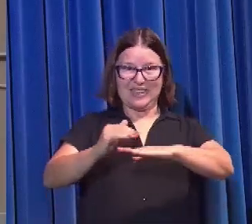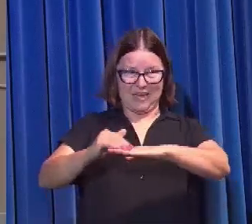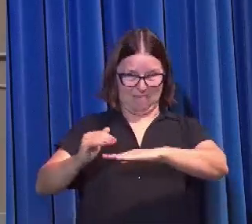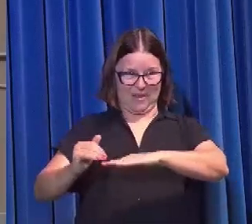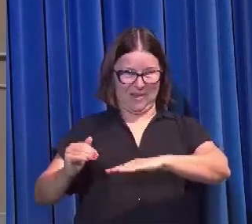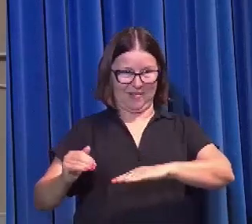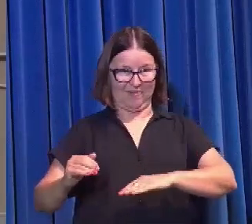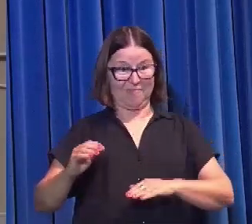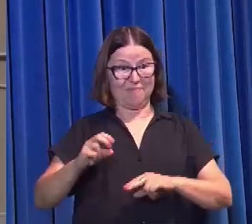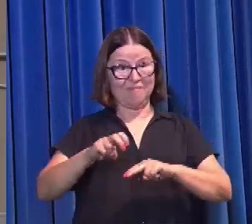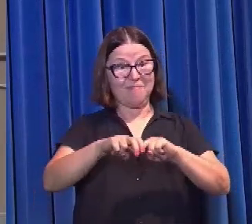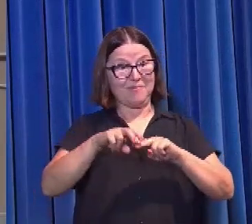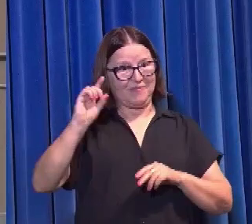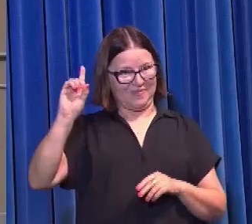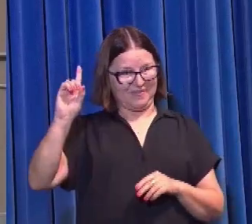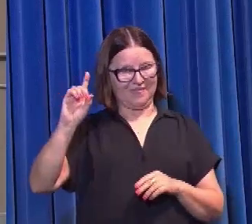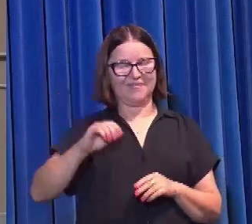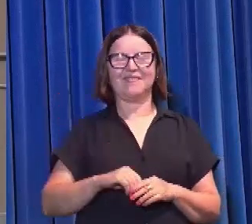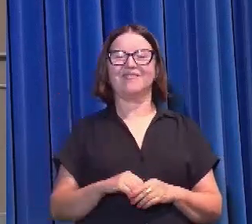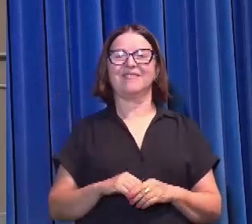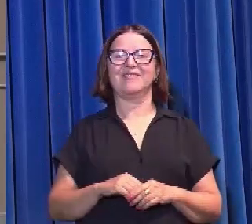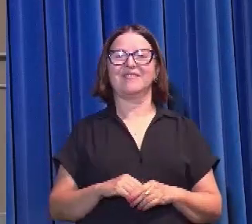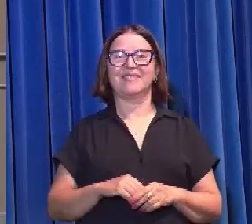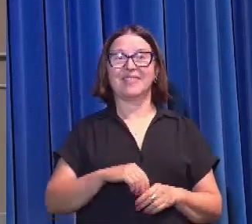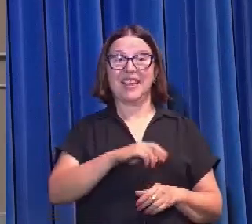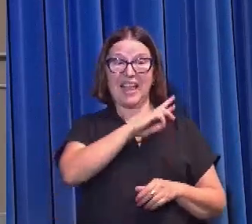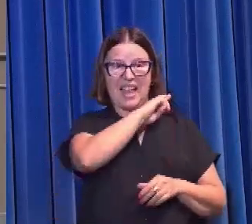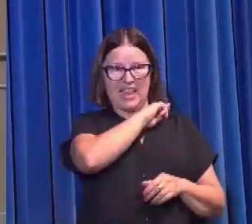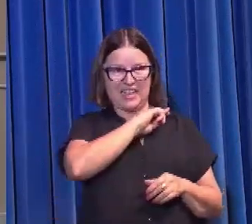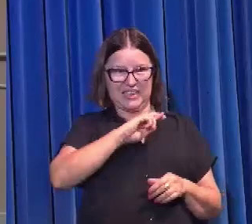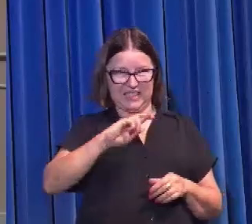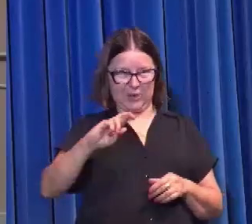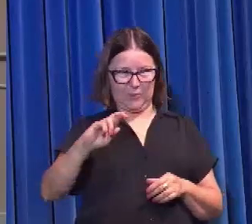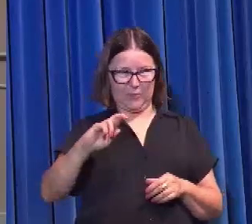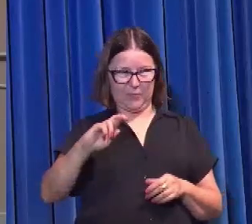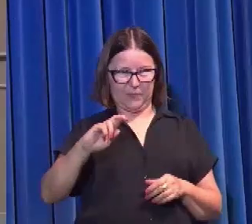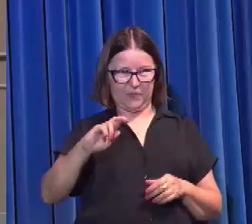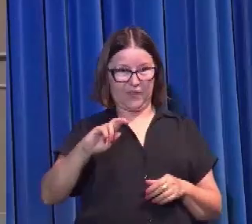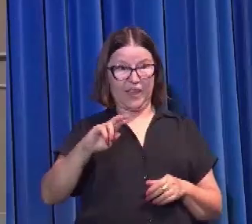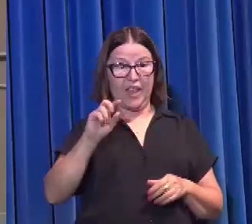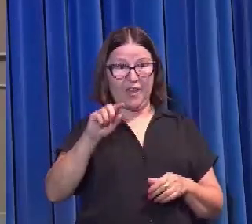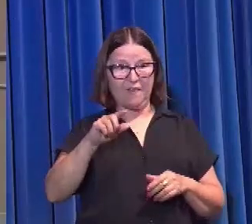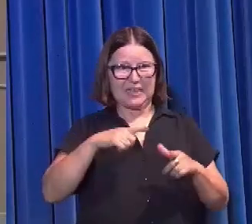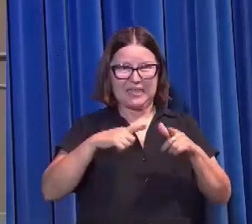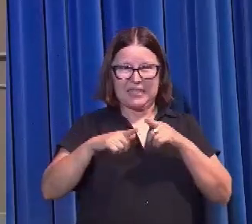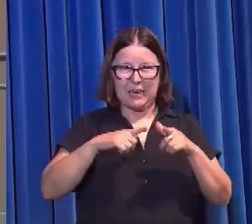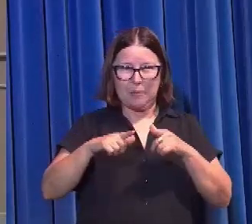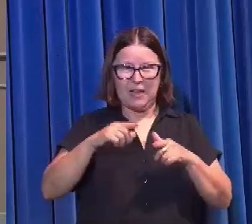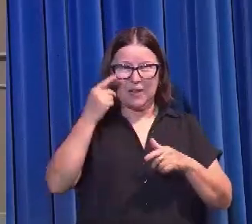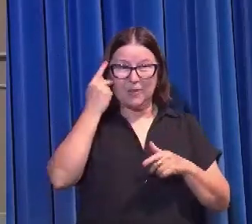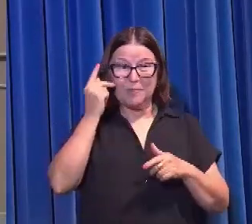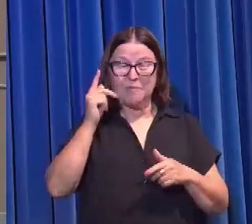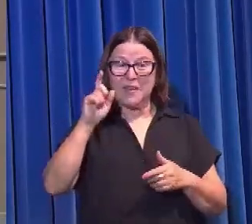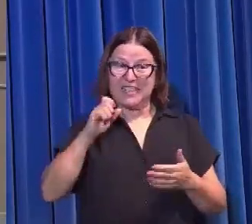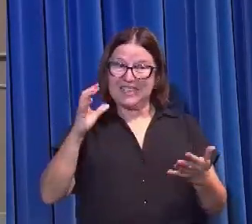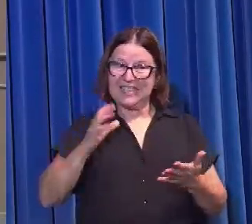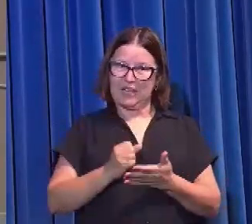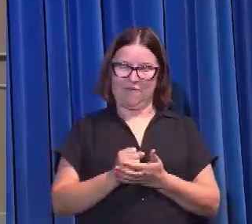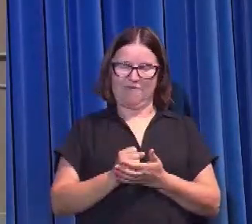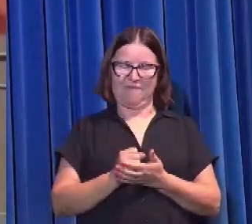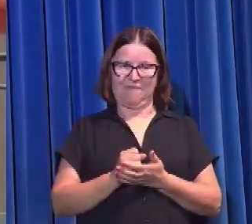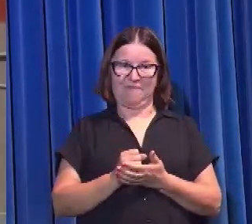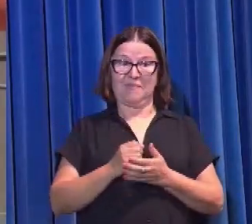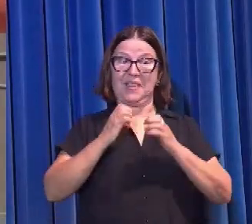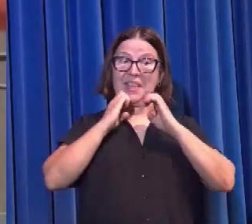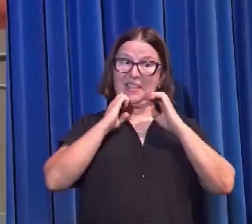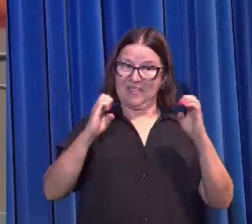Irmãos, a religião é você trabalhando para ser salvo. O Evangelho é Deus